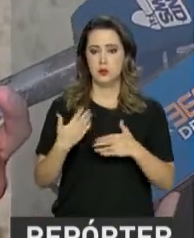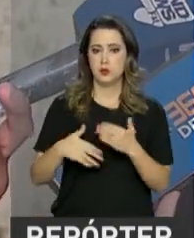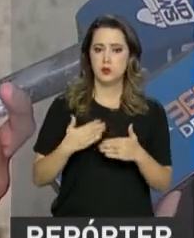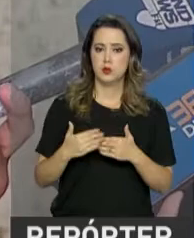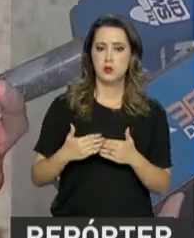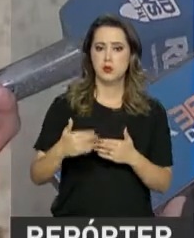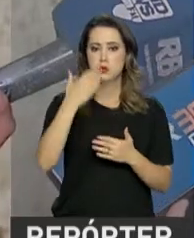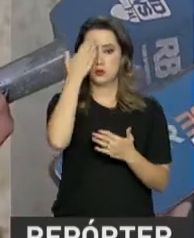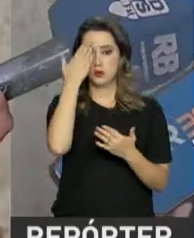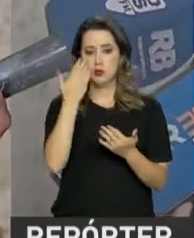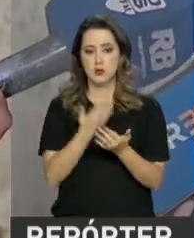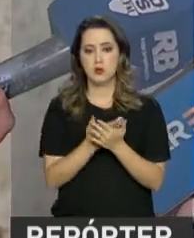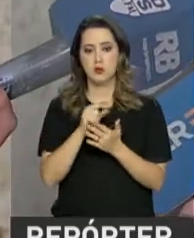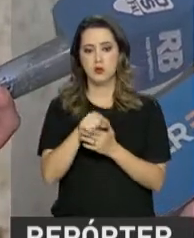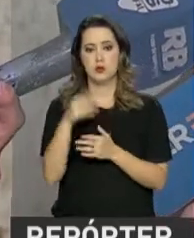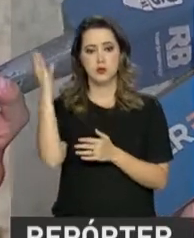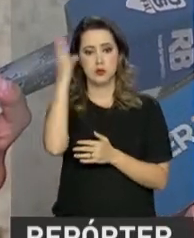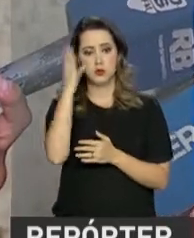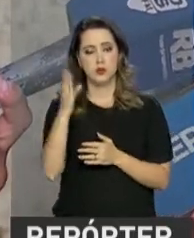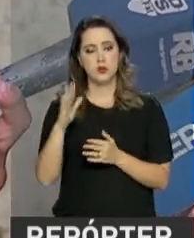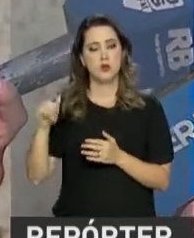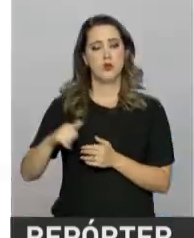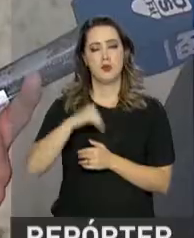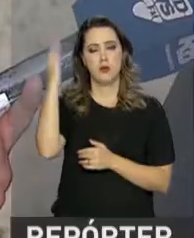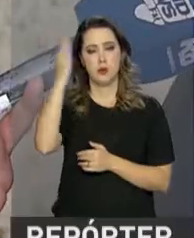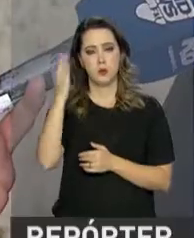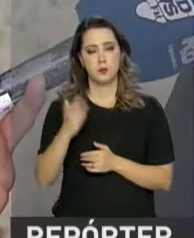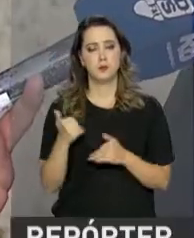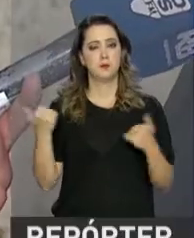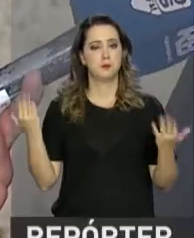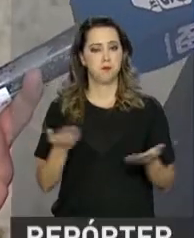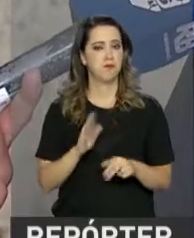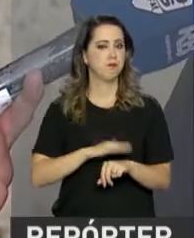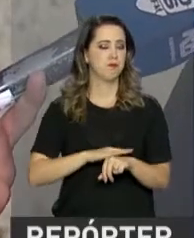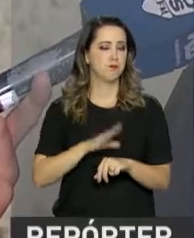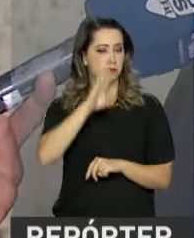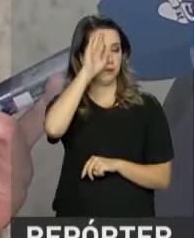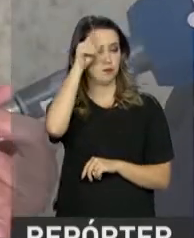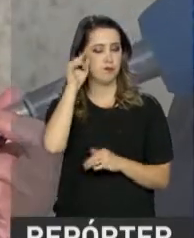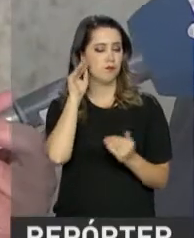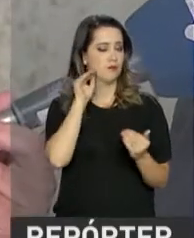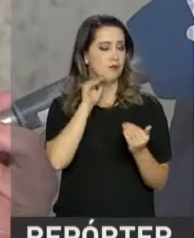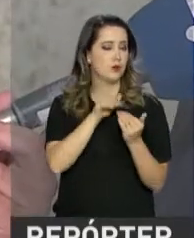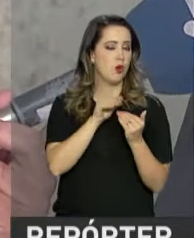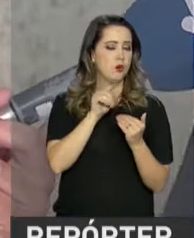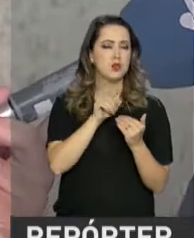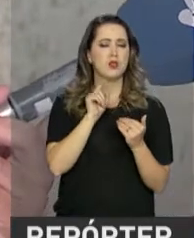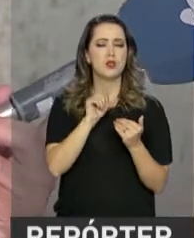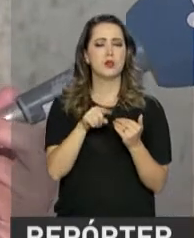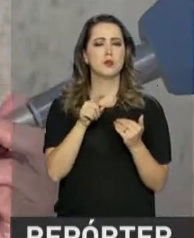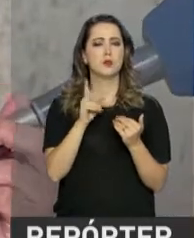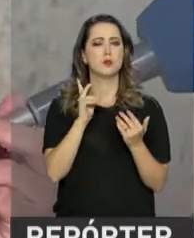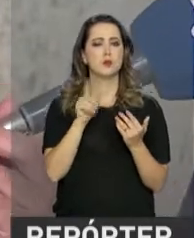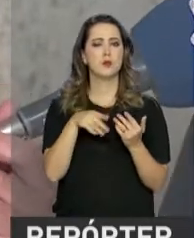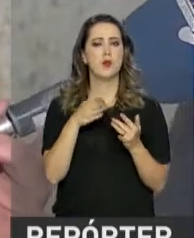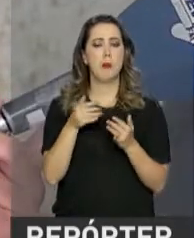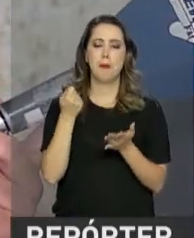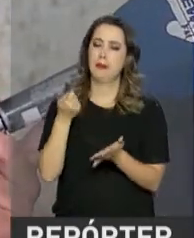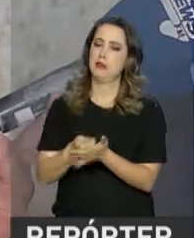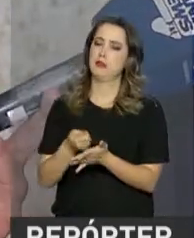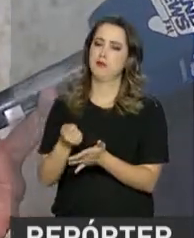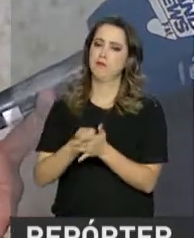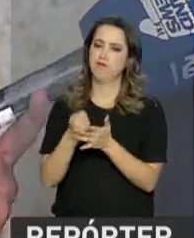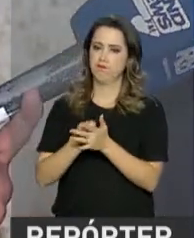credibilidade nacional e internacional neste momento principal era honrar vos